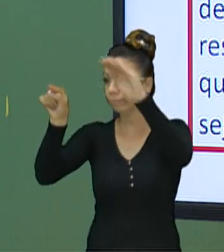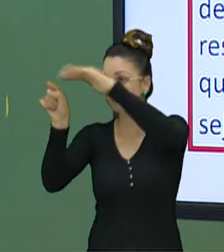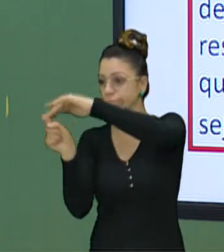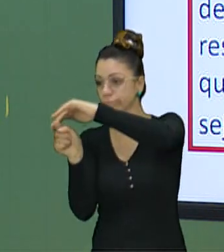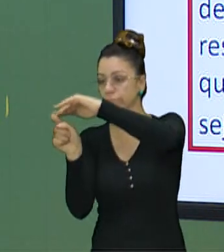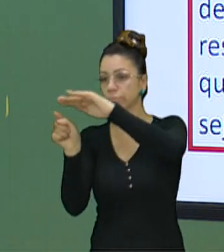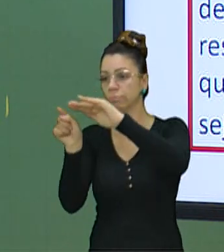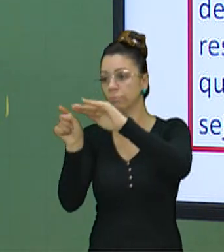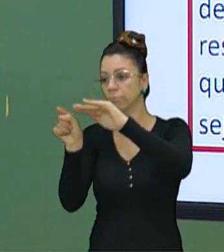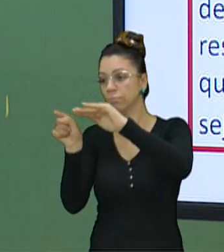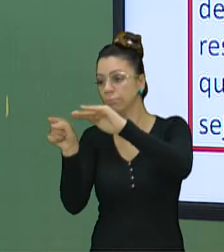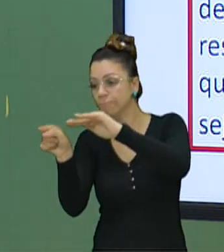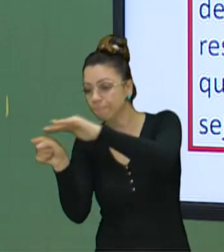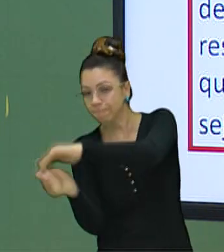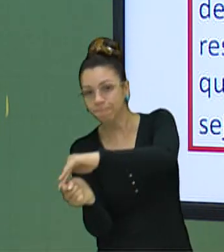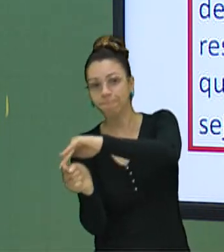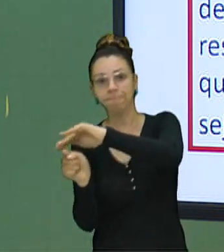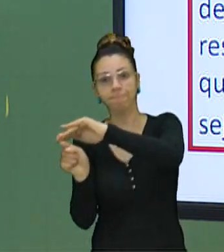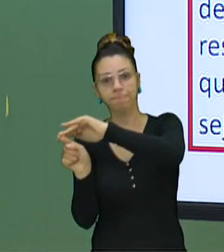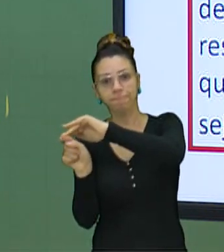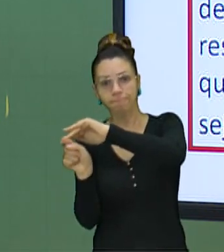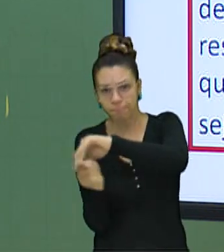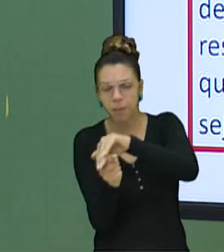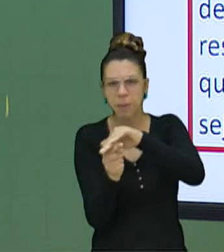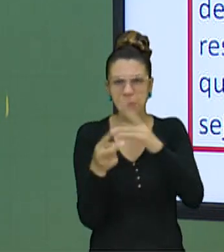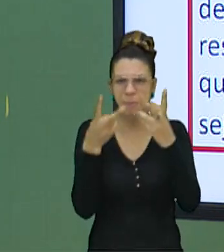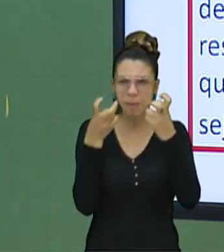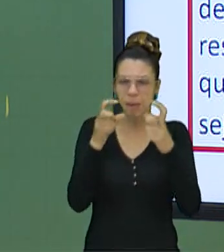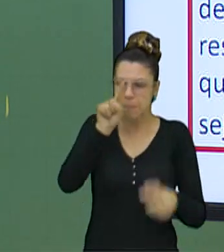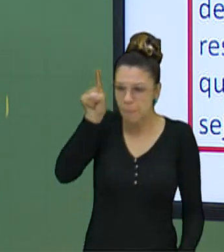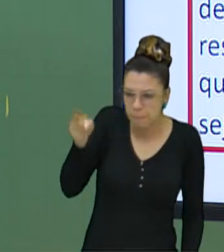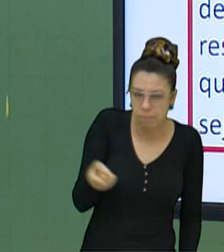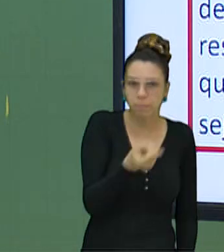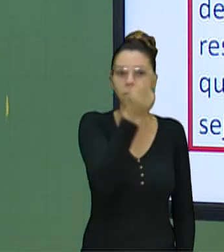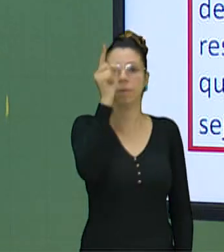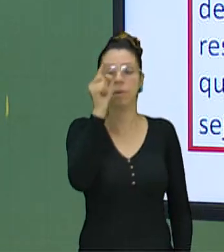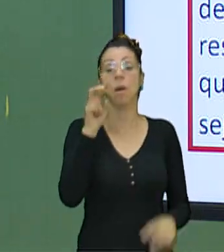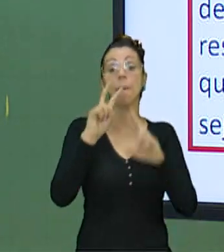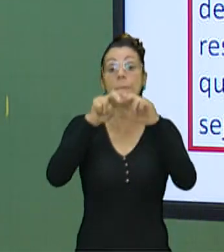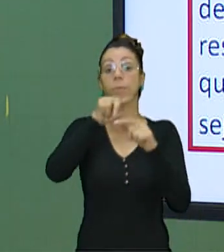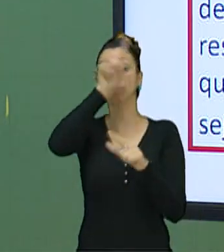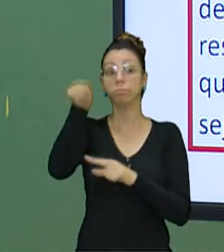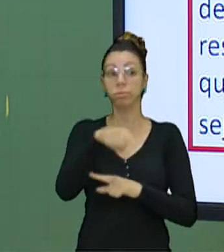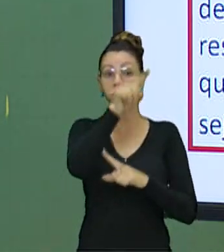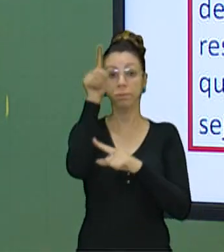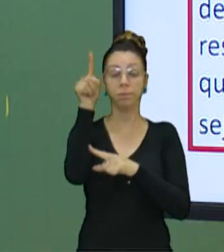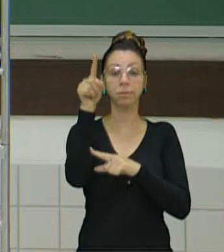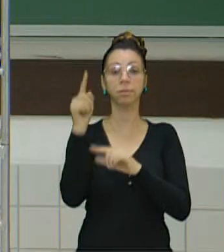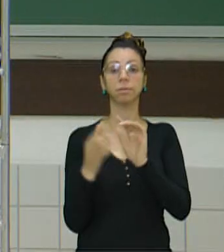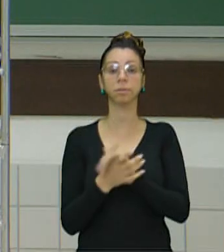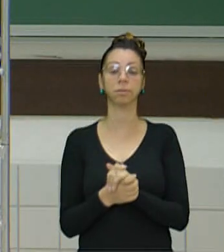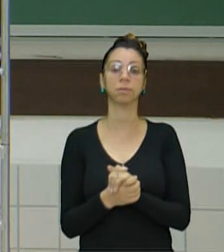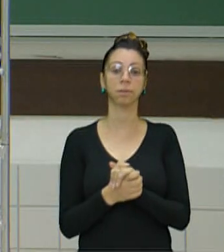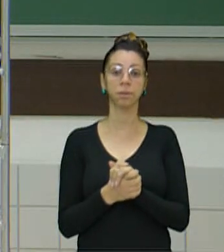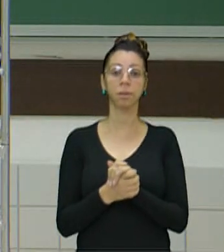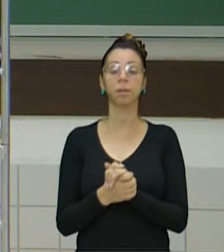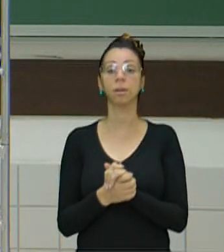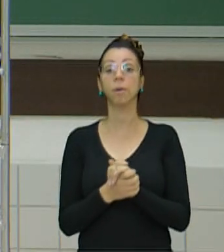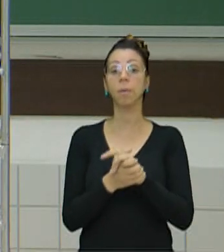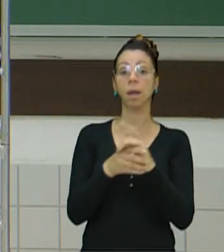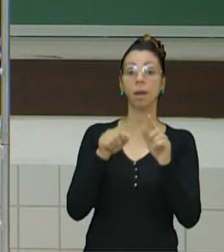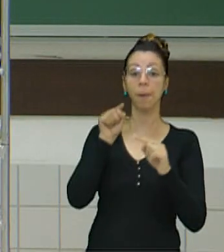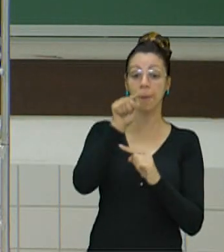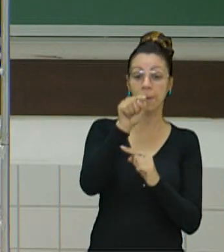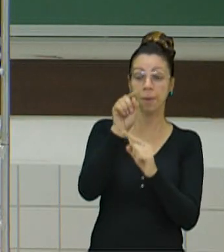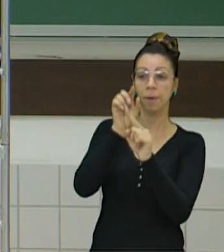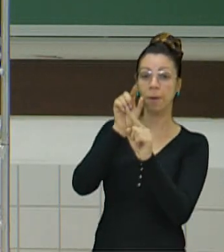Então, constantemente nós temos um alinhamento, nós temos uma correção, certo? Dada pela força centrípeta na